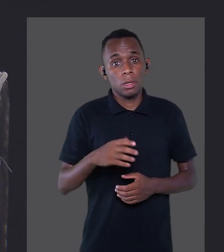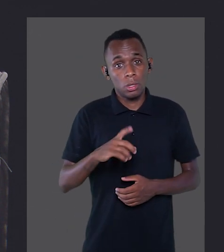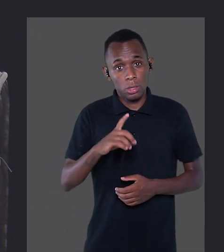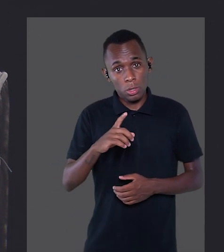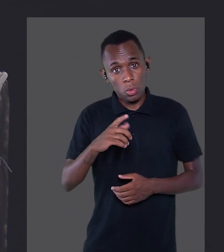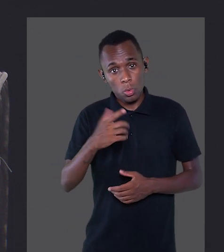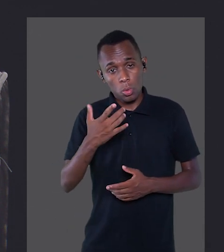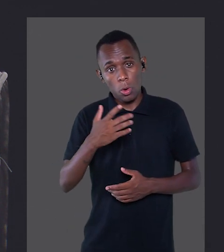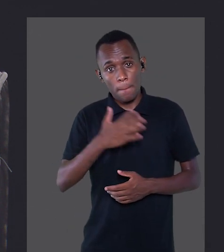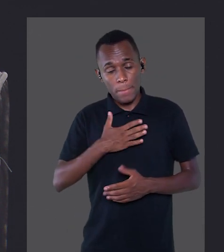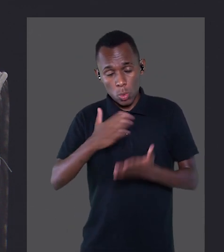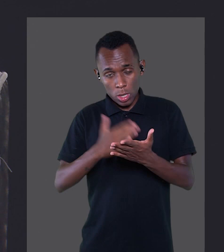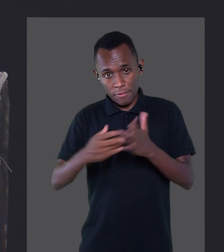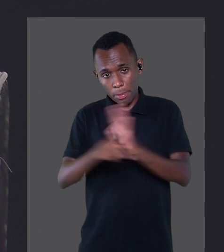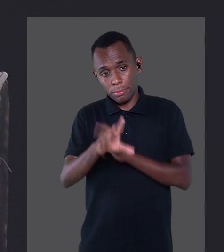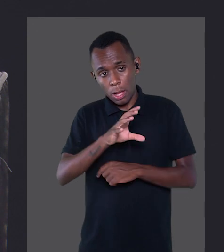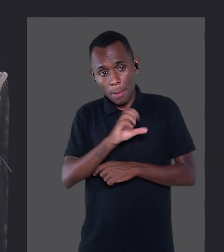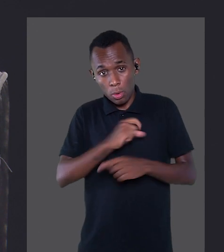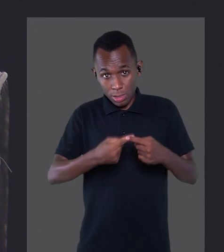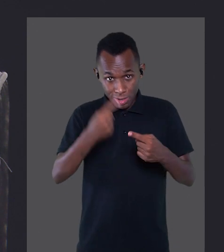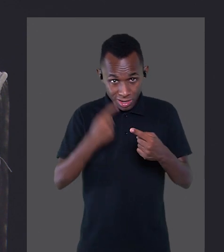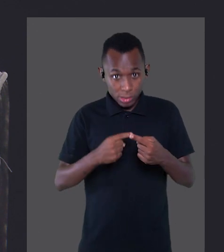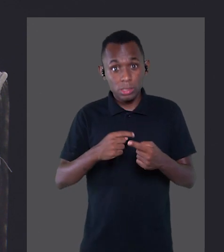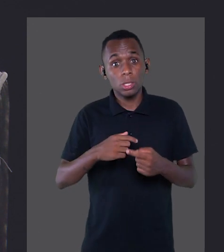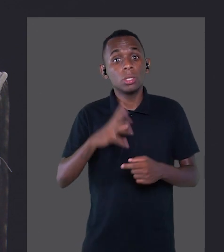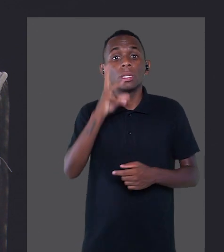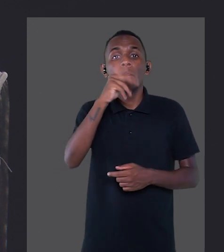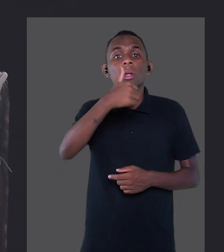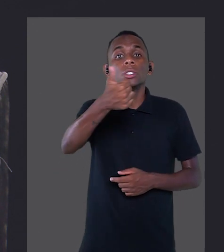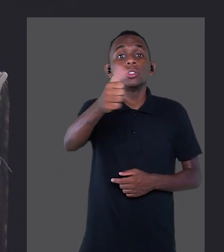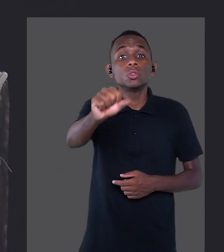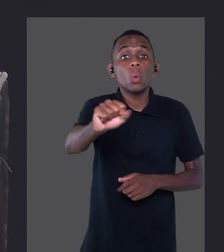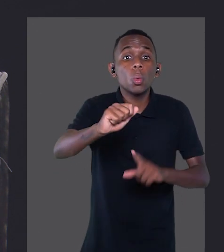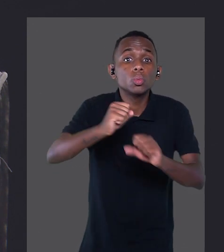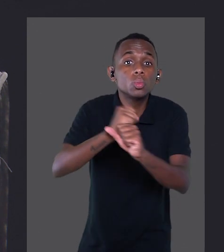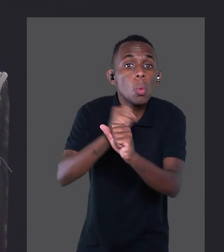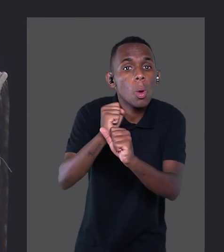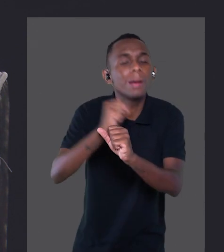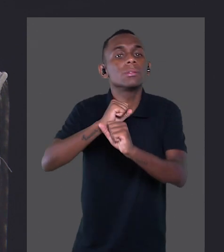mais famoso antes desse, é um livro que eu levei 18 anos escrevendo.